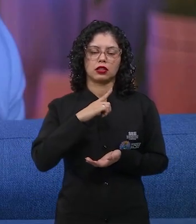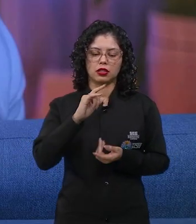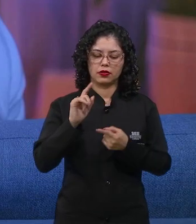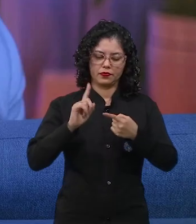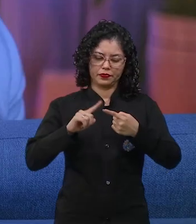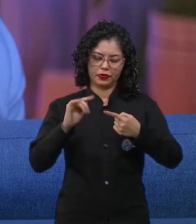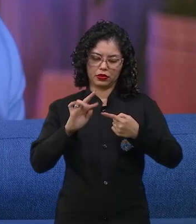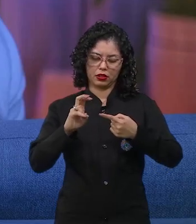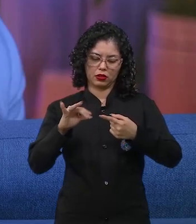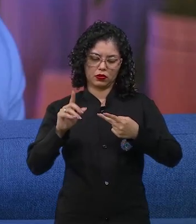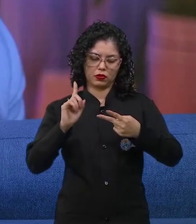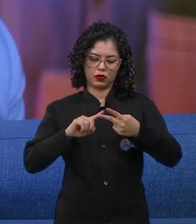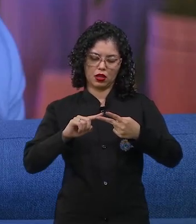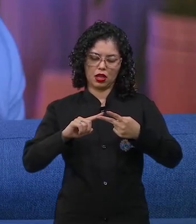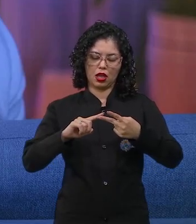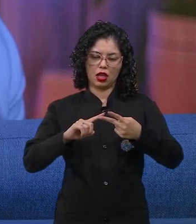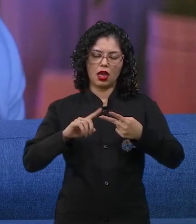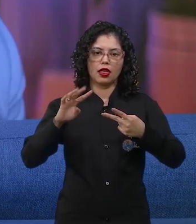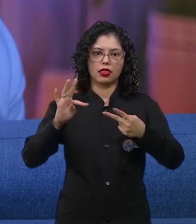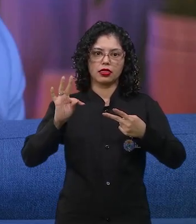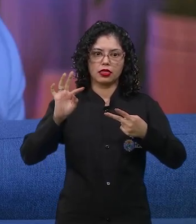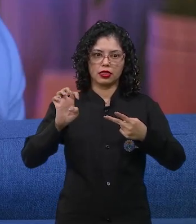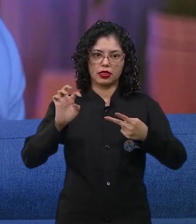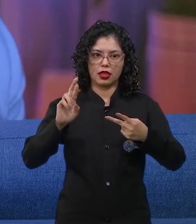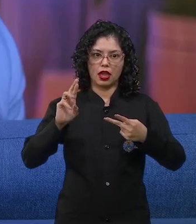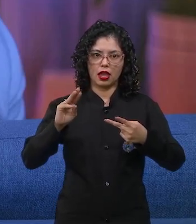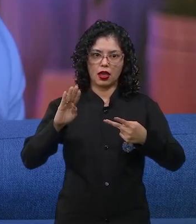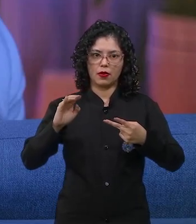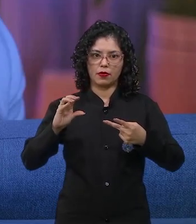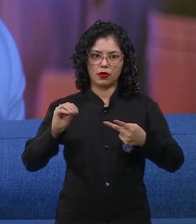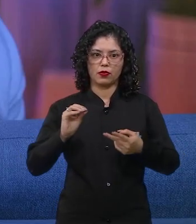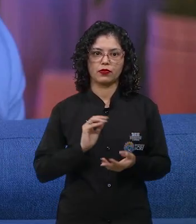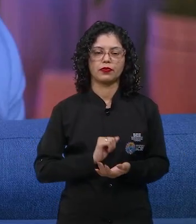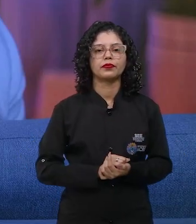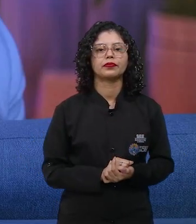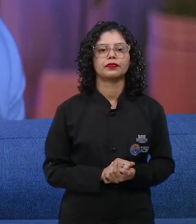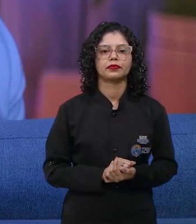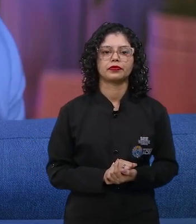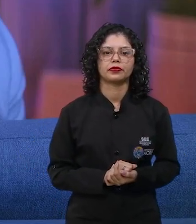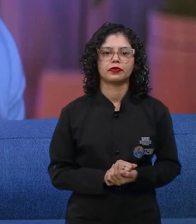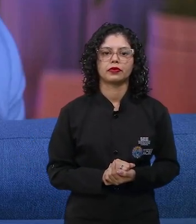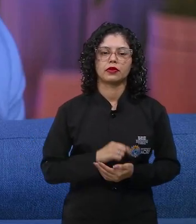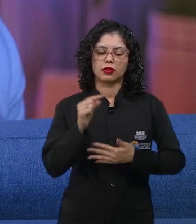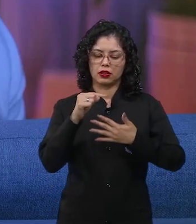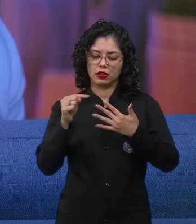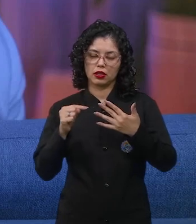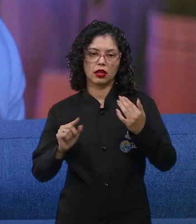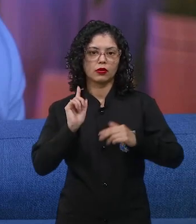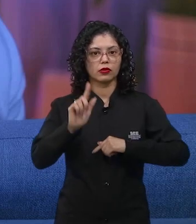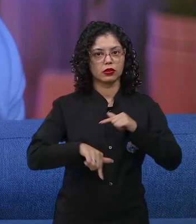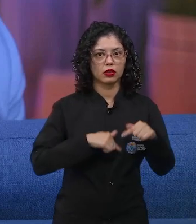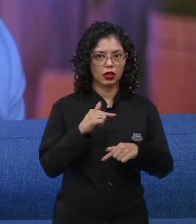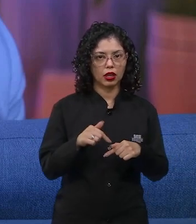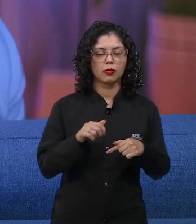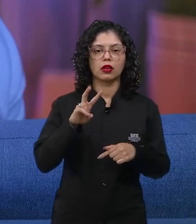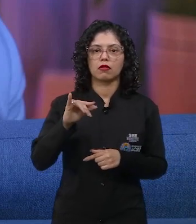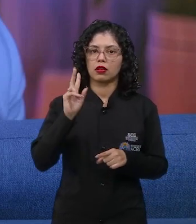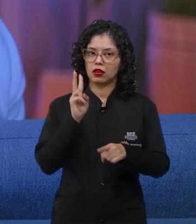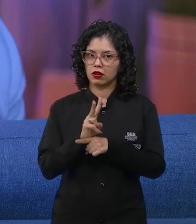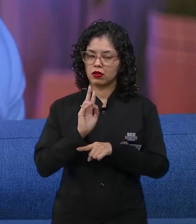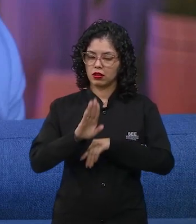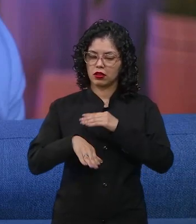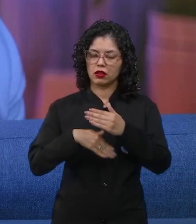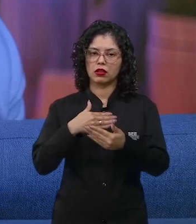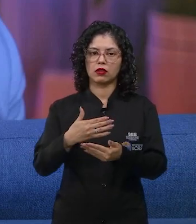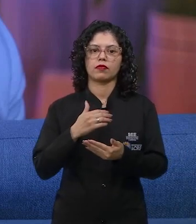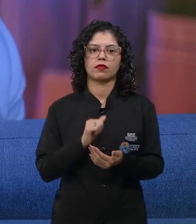o európio e o térbio. Isso mesmo, gente. São ali elementos químicos que vão ajudar nesse